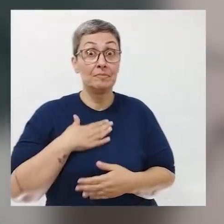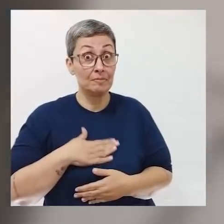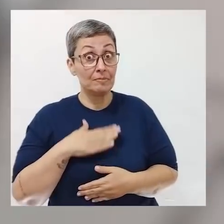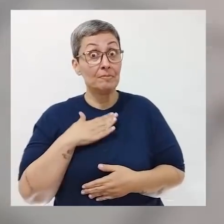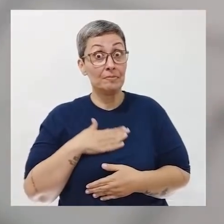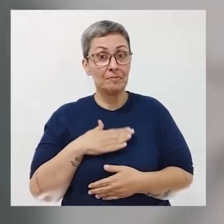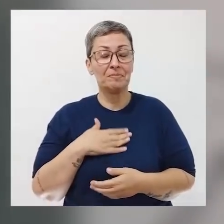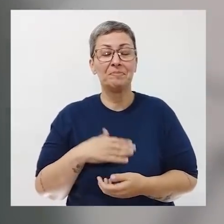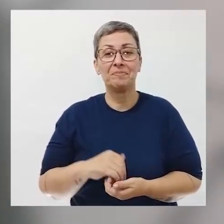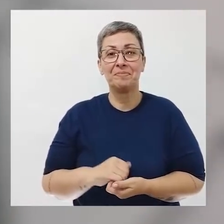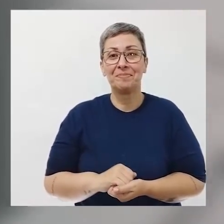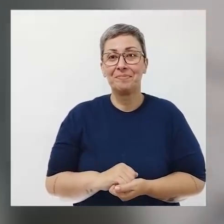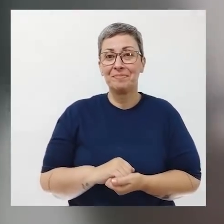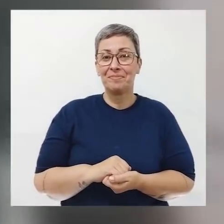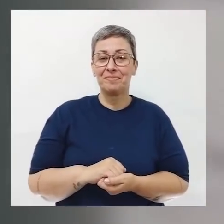Calma, calma.